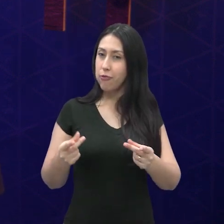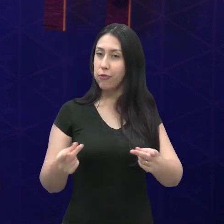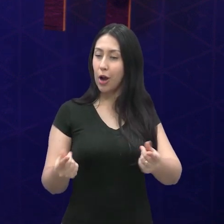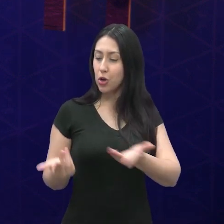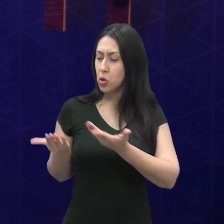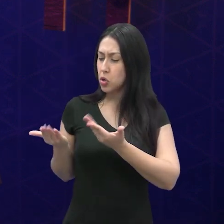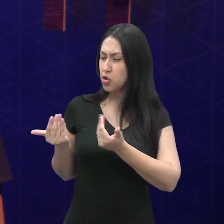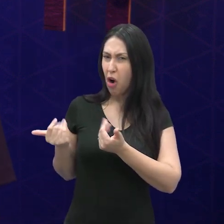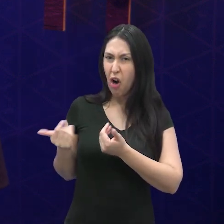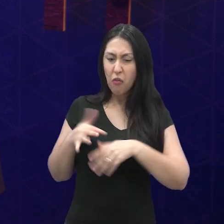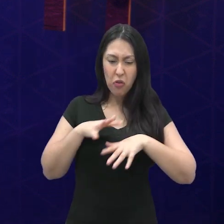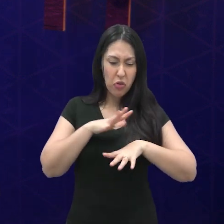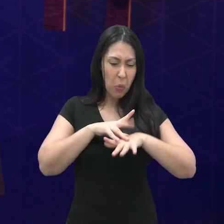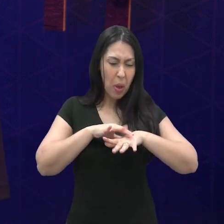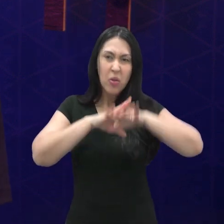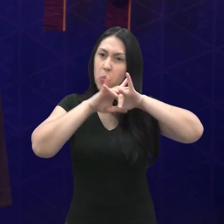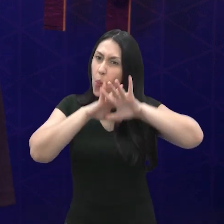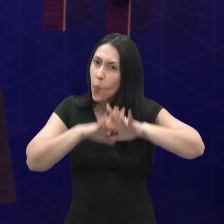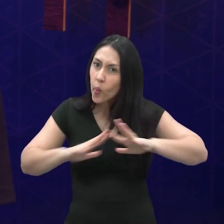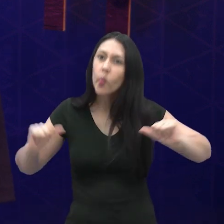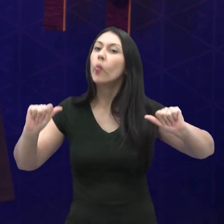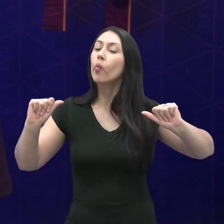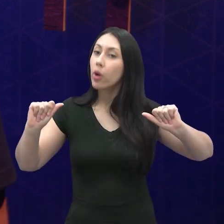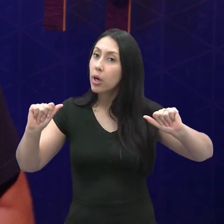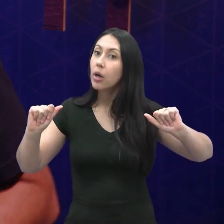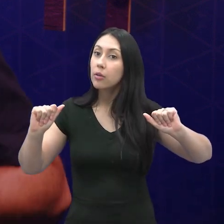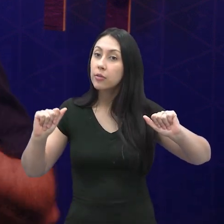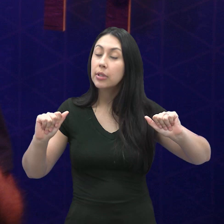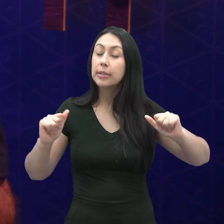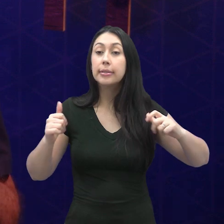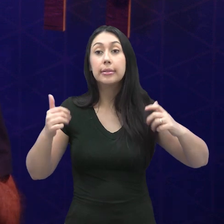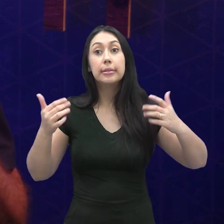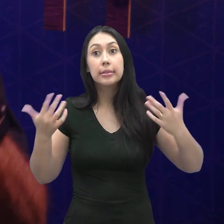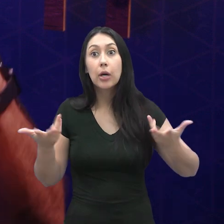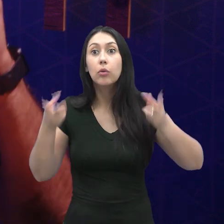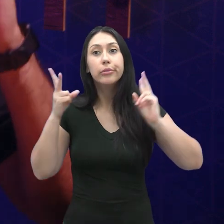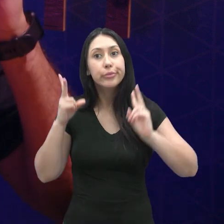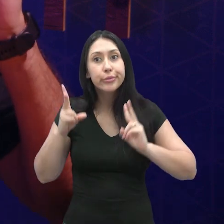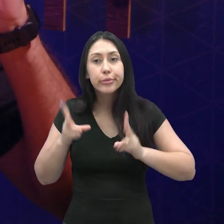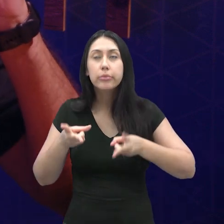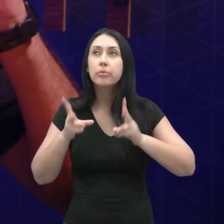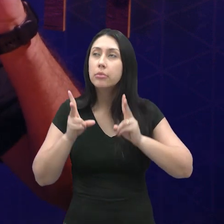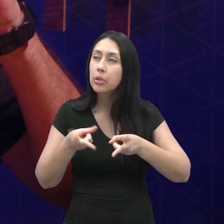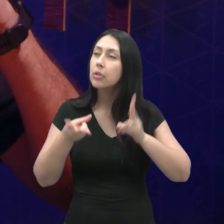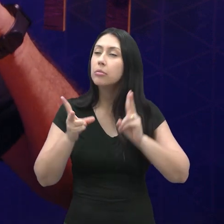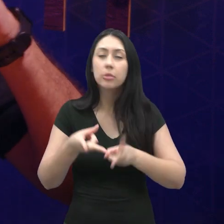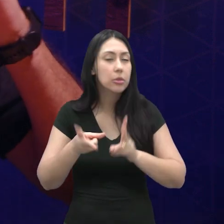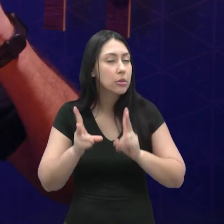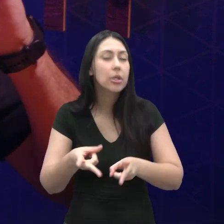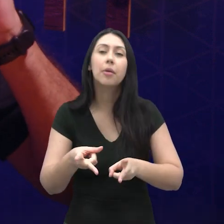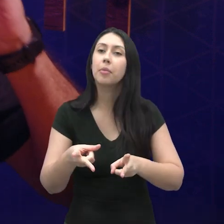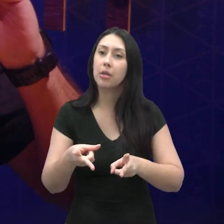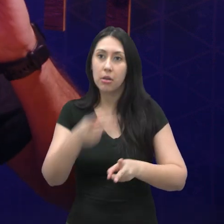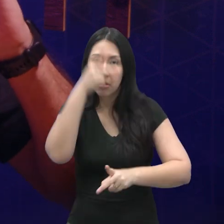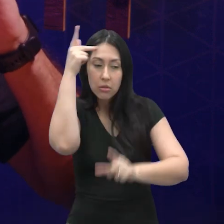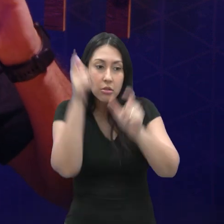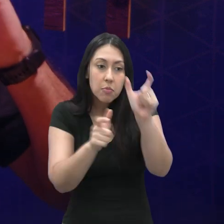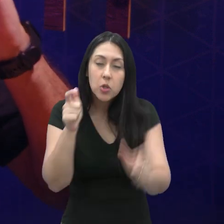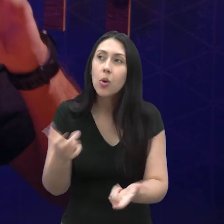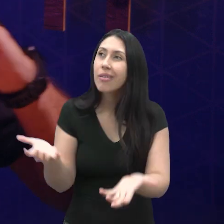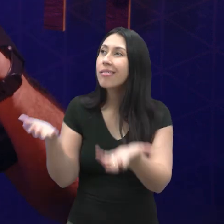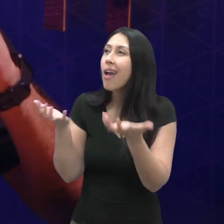a ser jovem, curava qualquer doença e tudo mais. Então, isso sempre teve, né, a